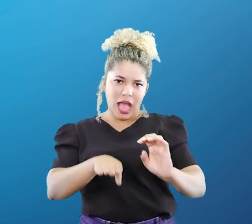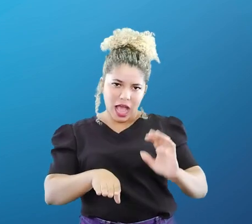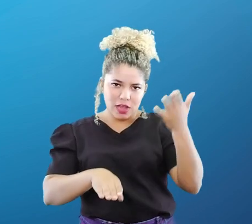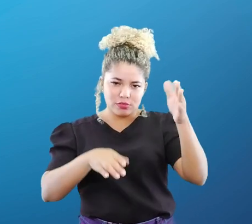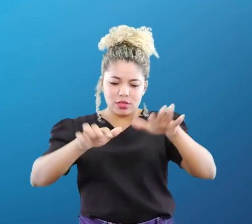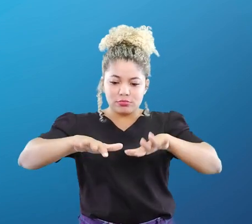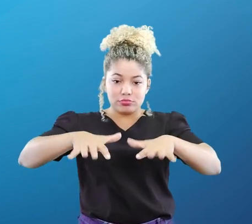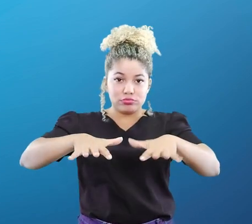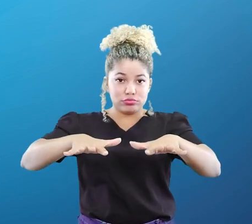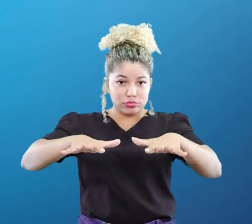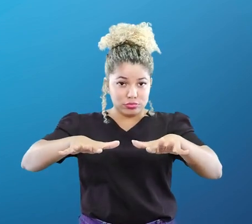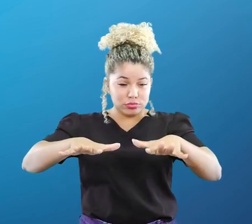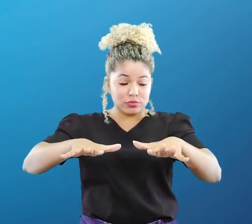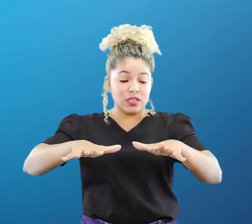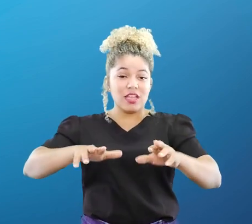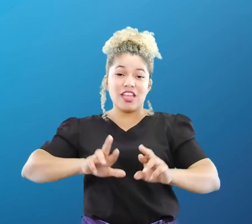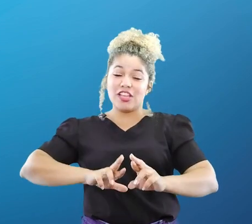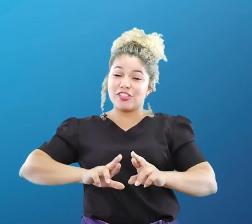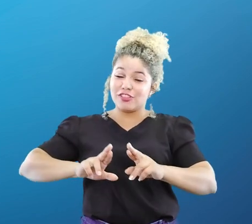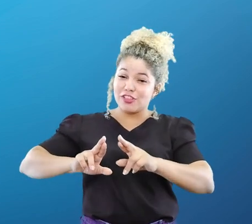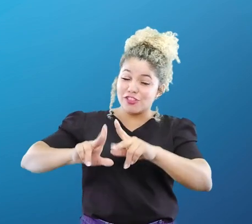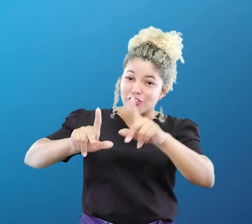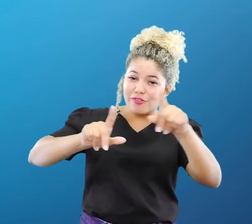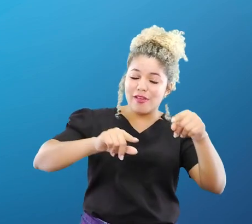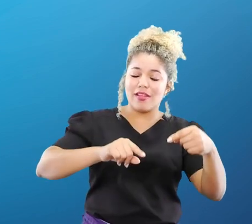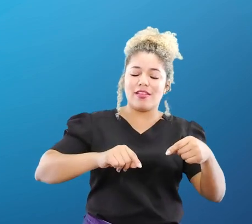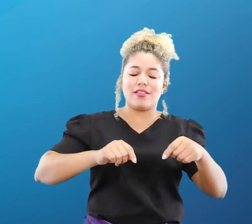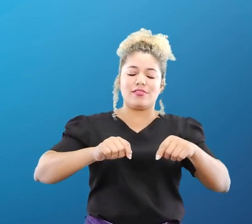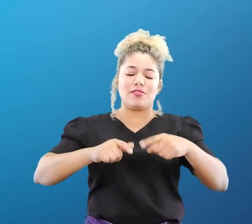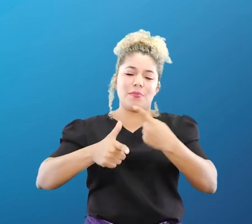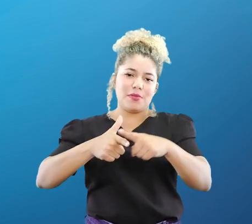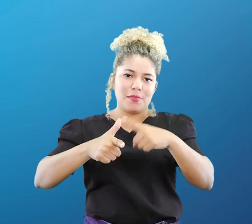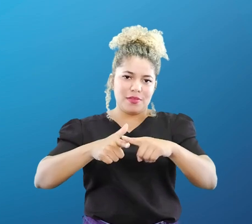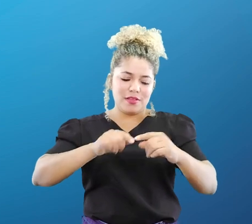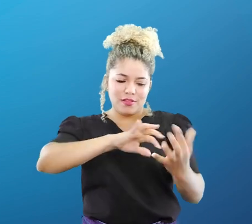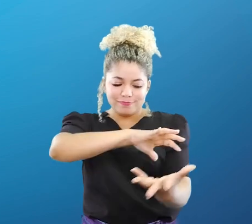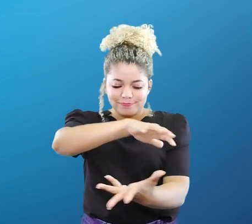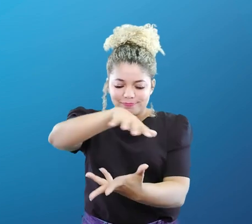tremores de terra que causam diferentes impactos na superfície terrestre.